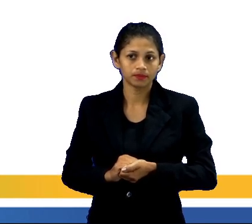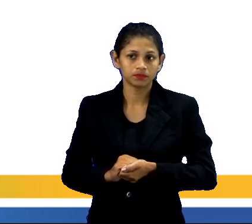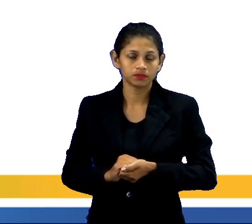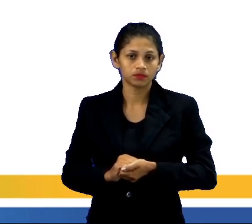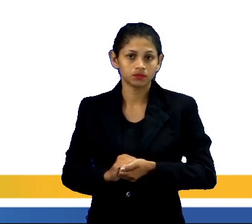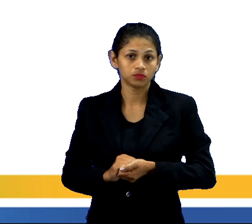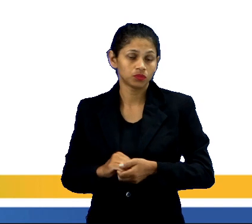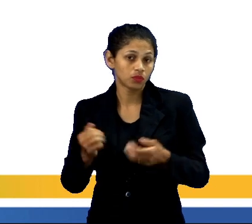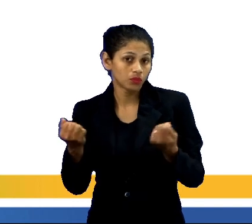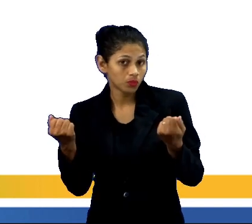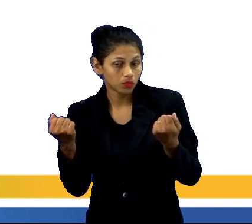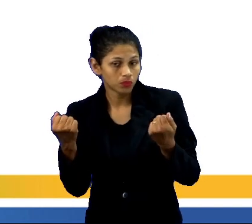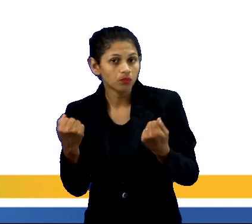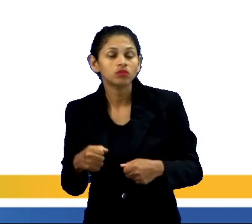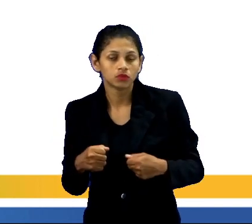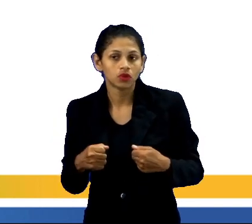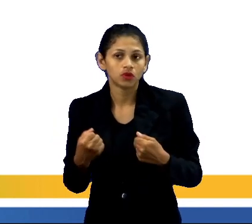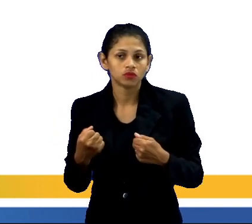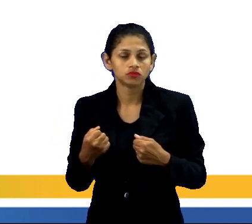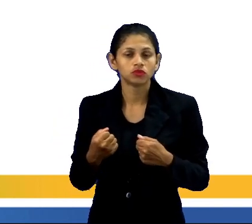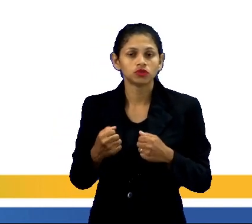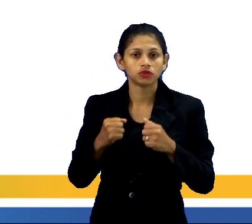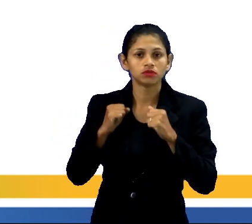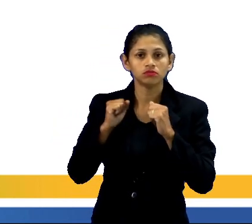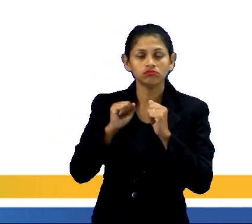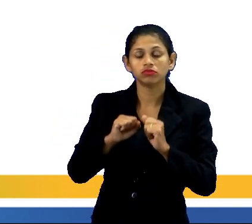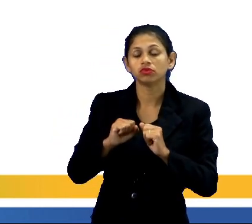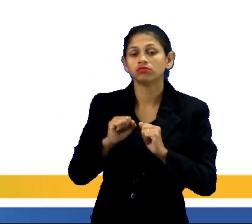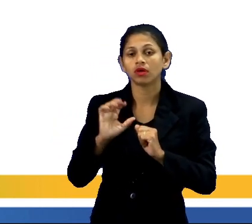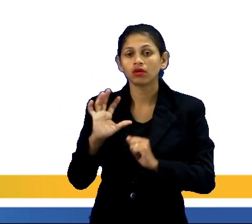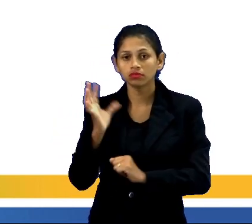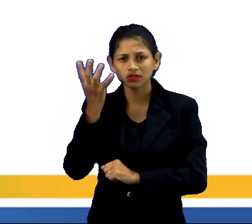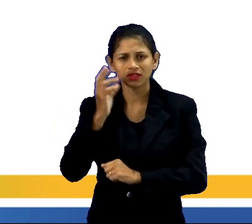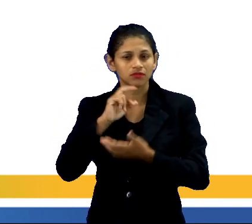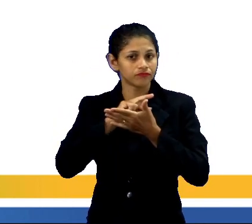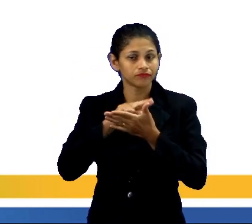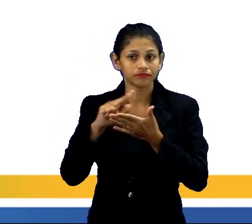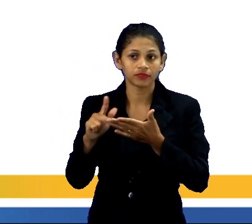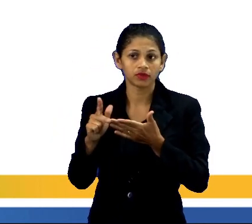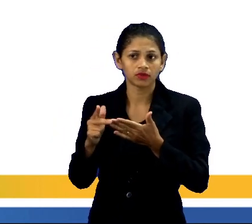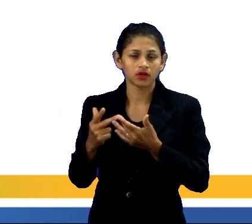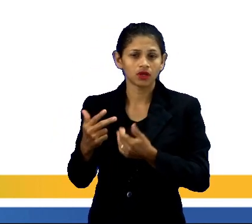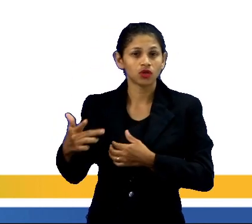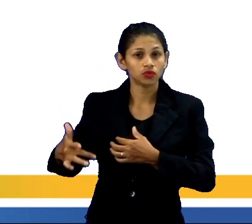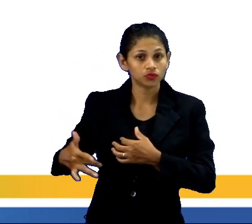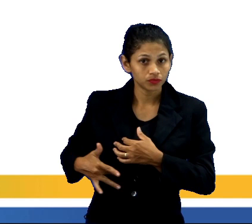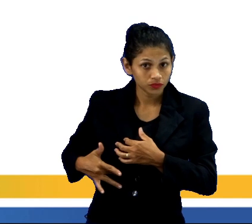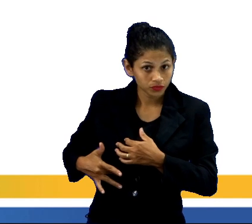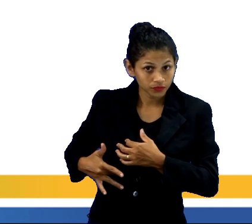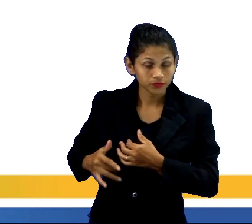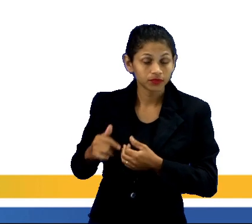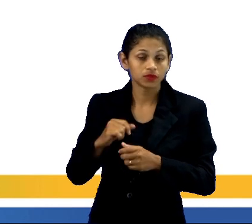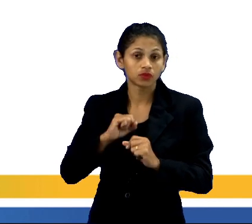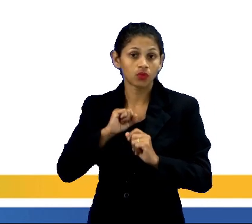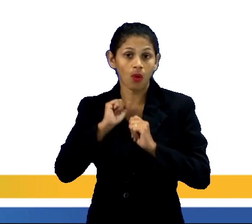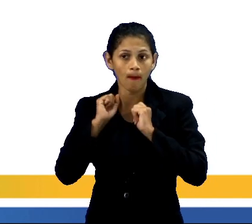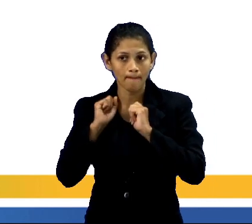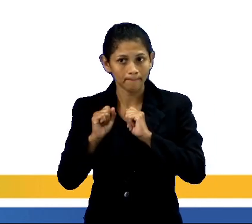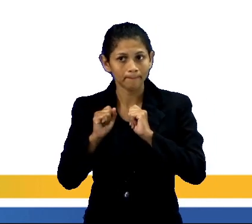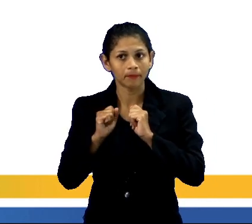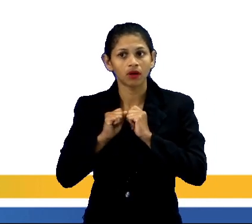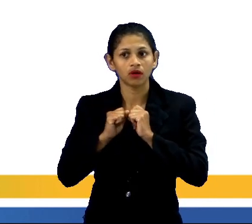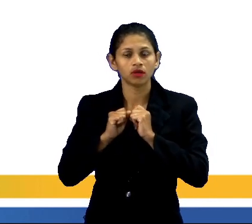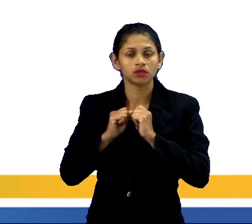linfodenopatia, que é a questão do aumento ali dos linfonodos. No fígado pode acontecer a hepatomegalia, que é o